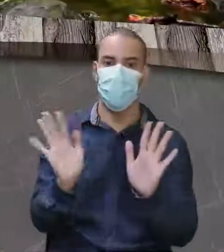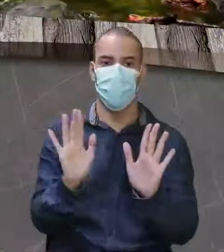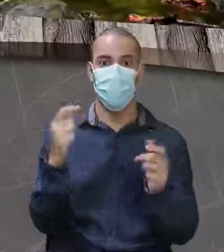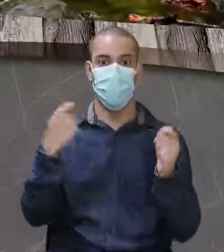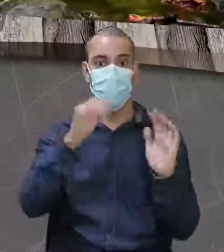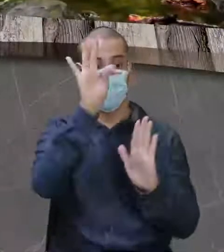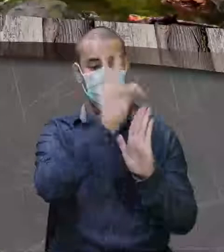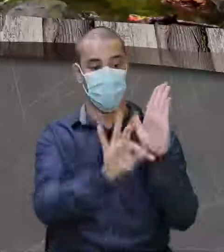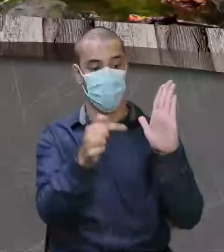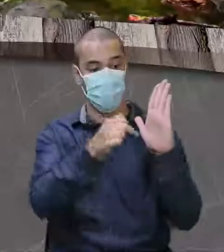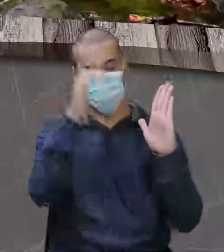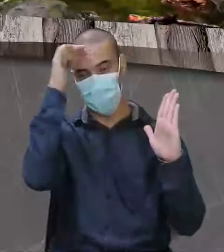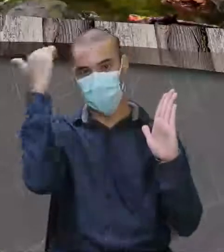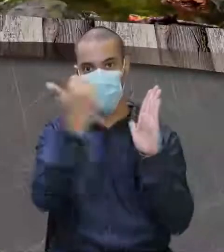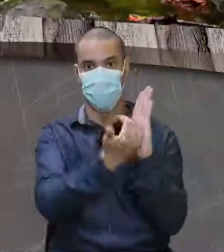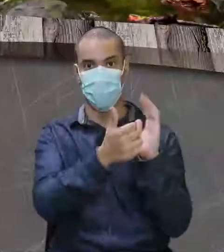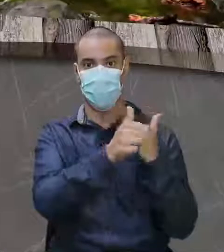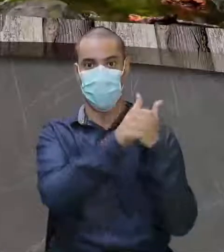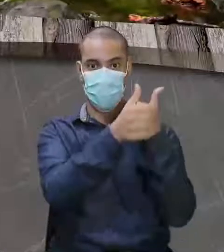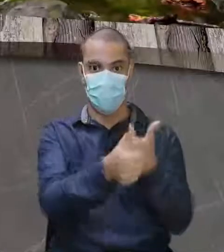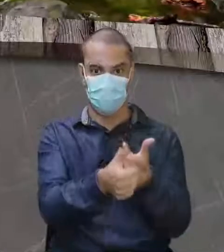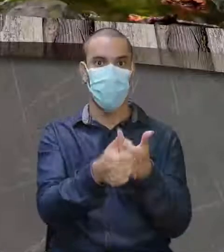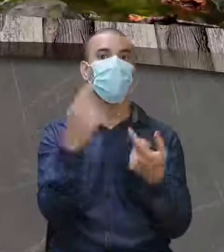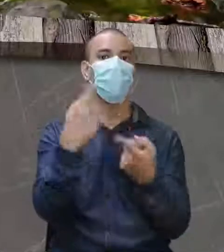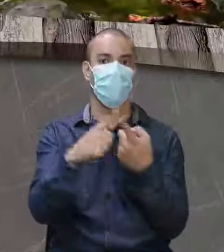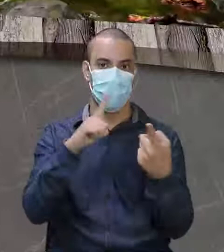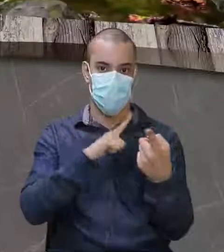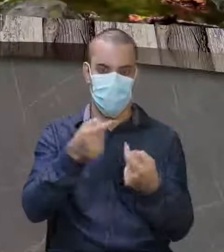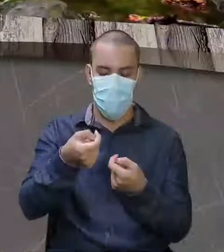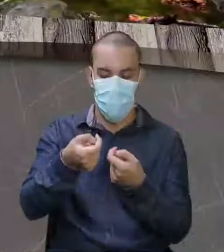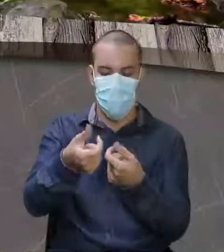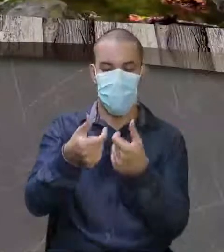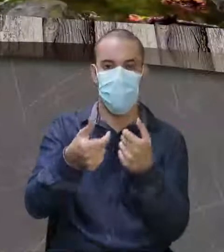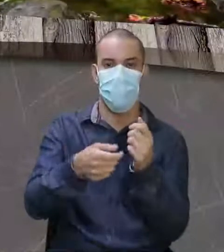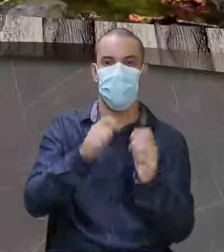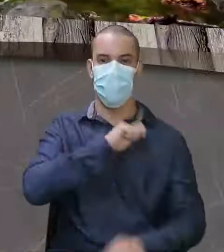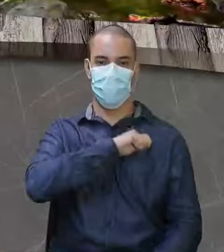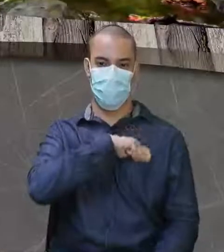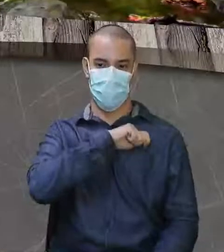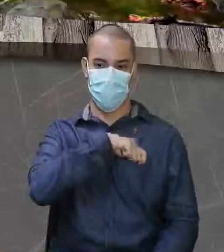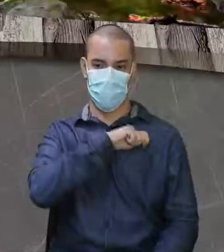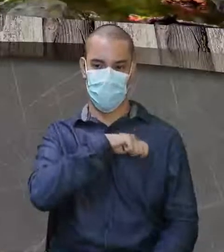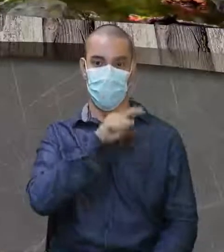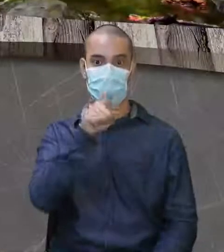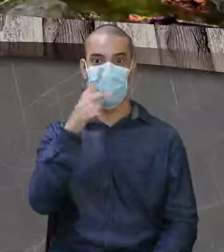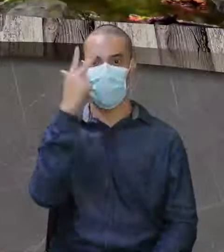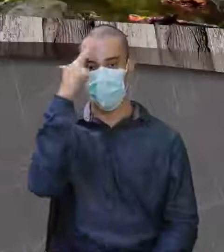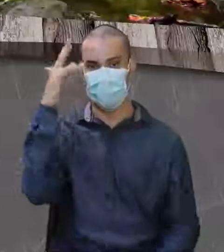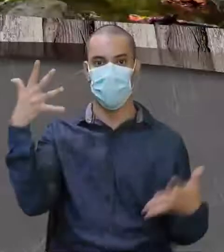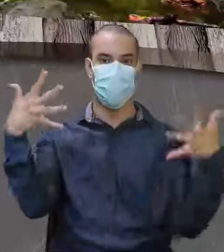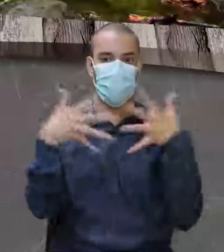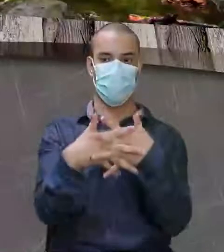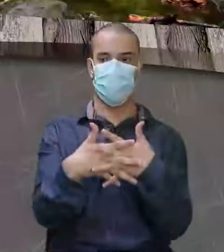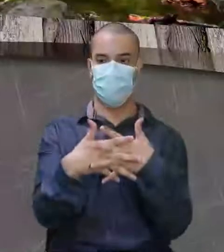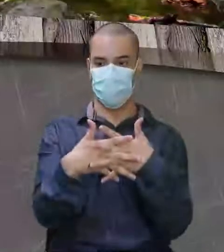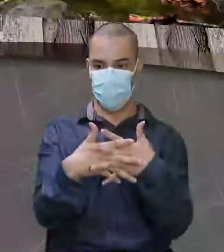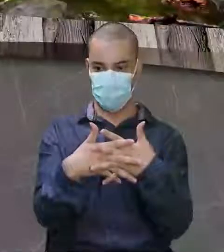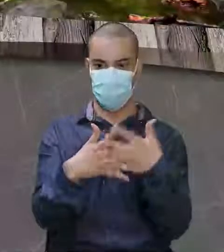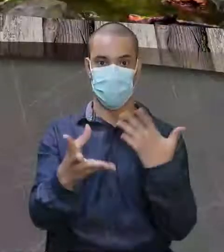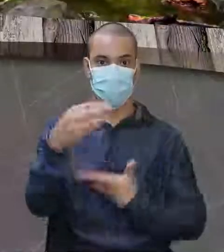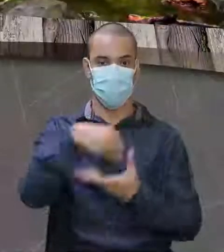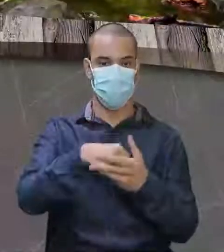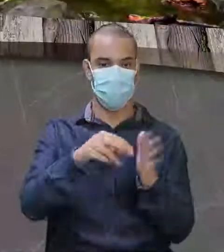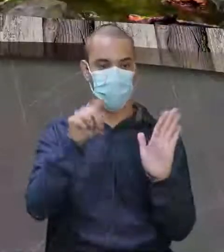vezes o Enem ele tem umas pegadinhas desse tipo aí que fazem você se confundir nas interpretações